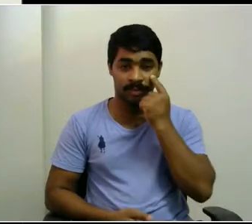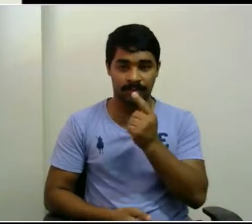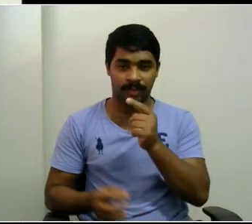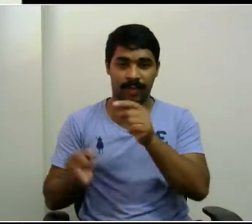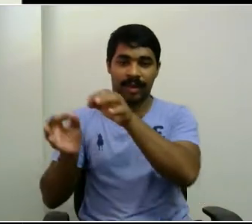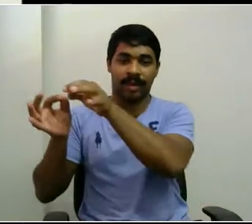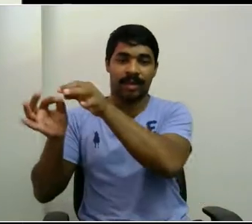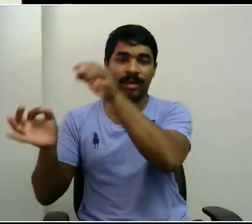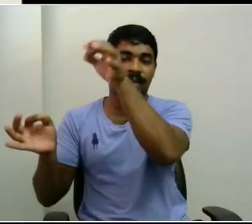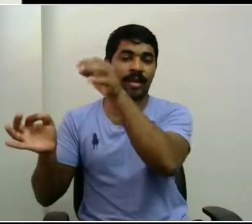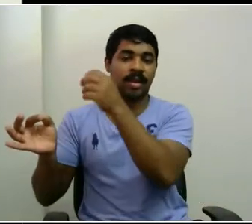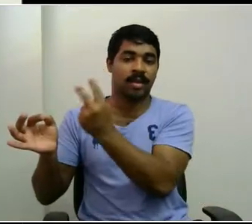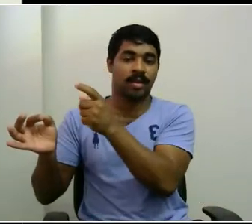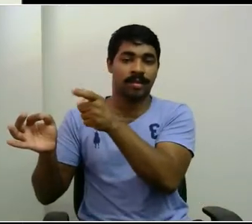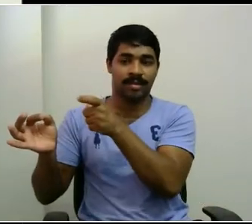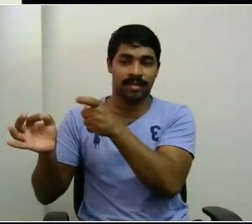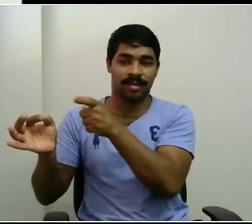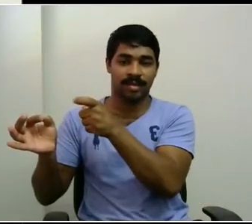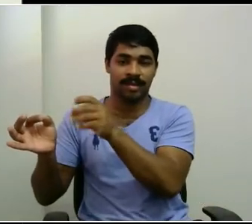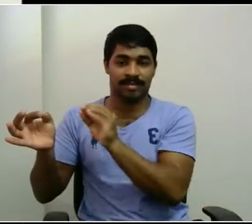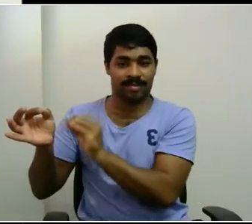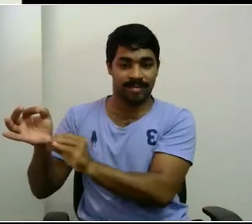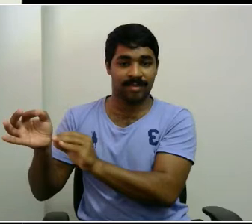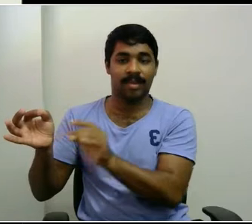2x, esse lado 2x